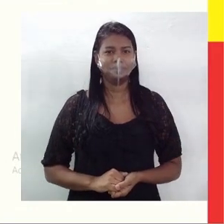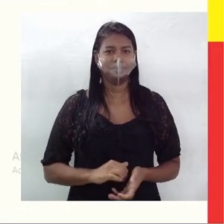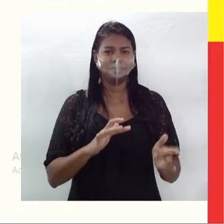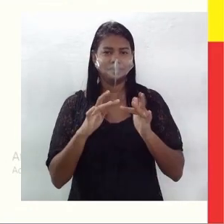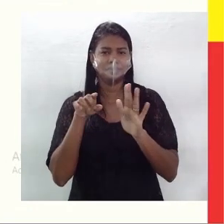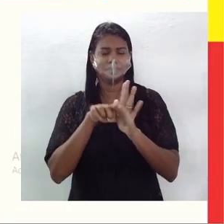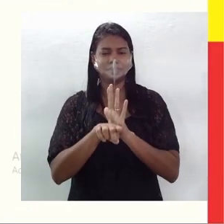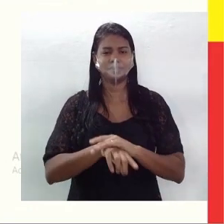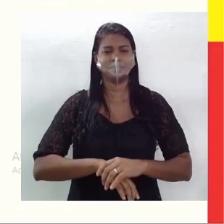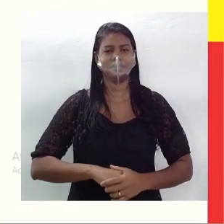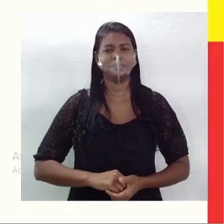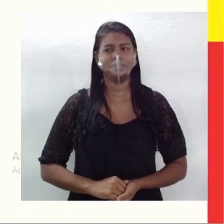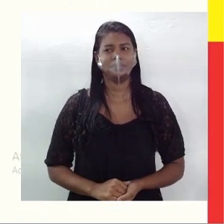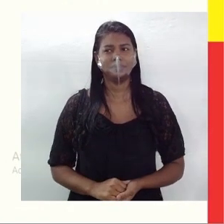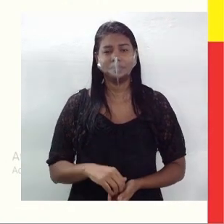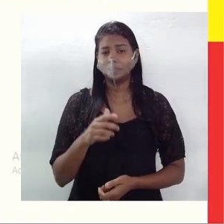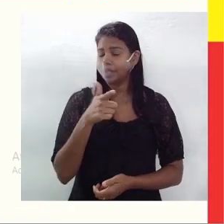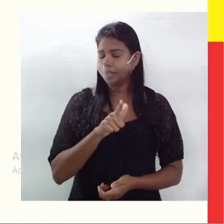questão.